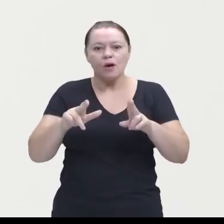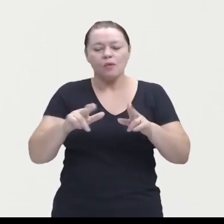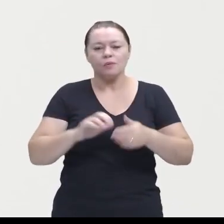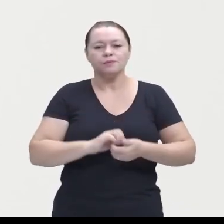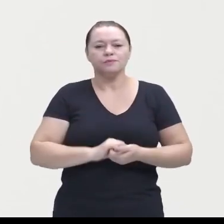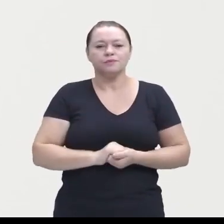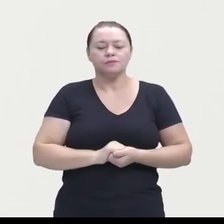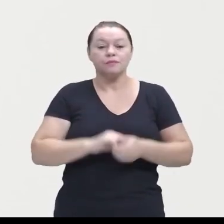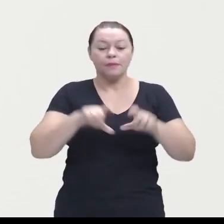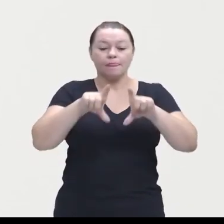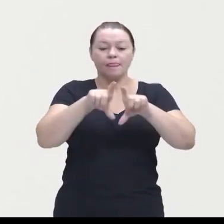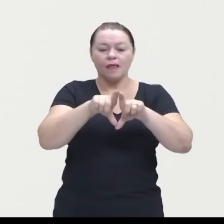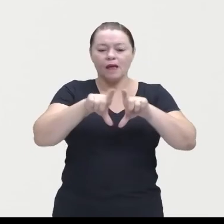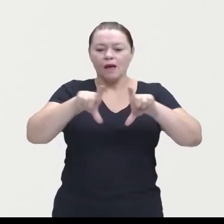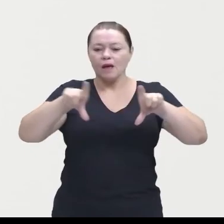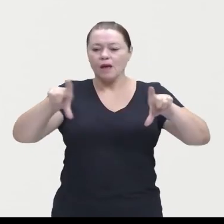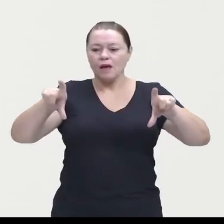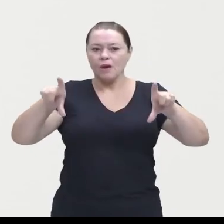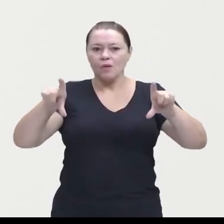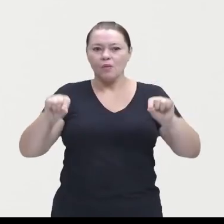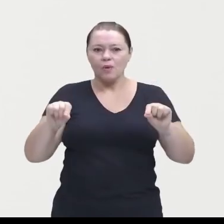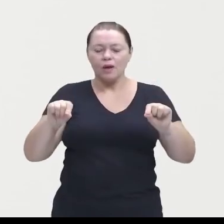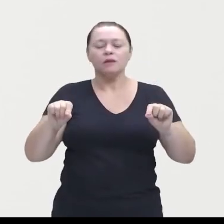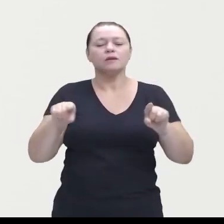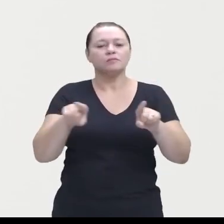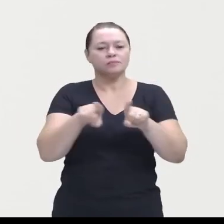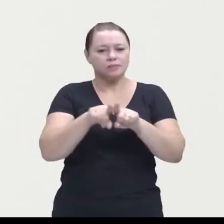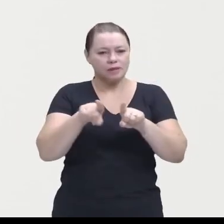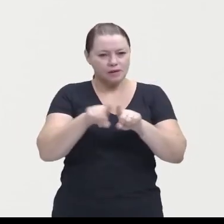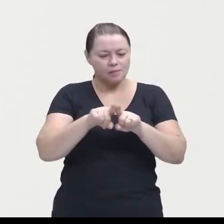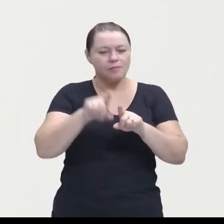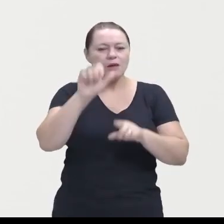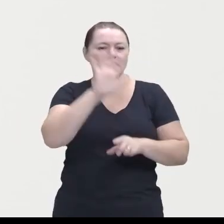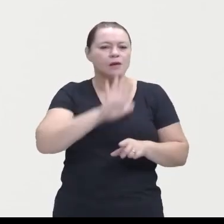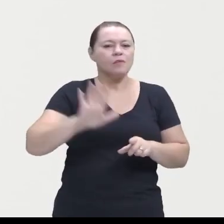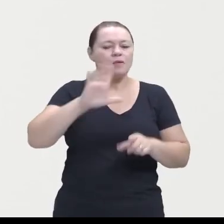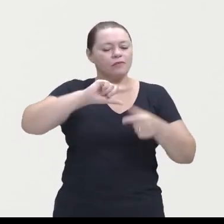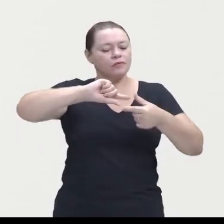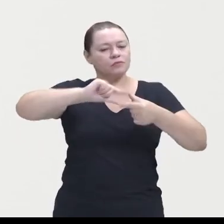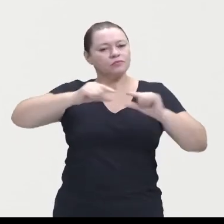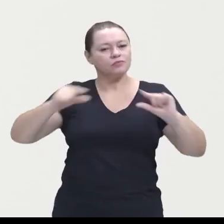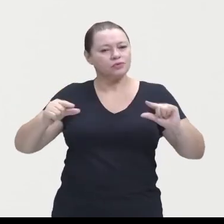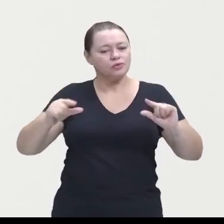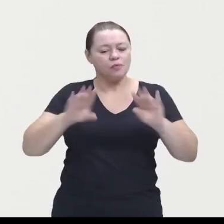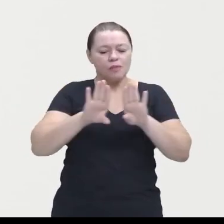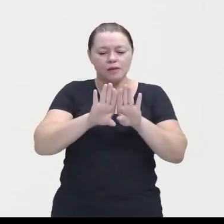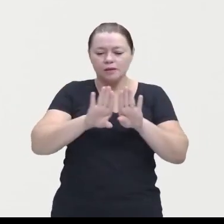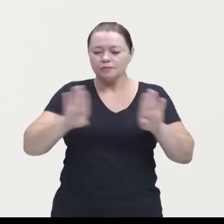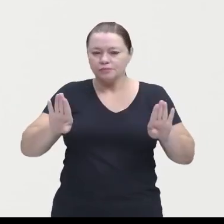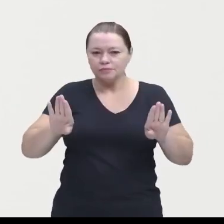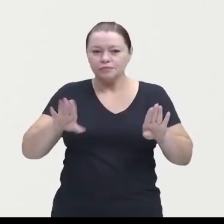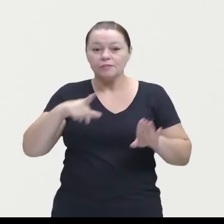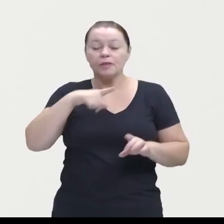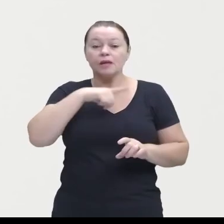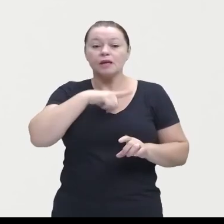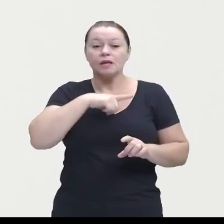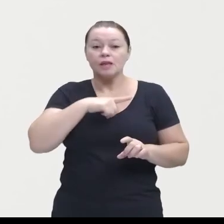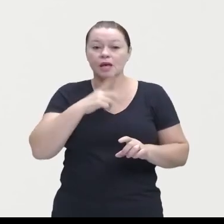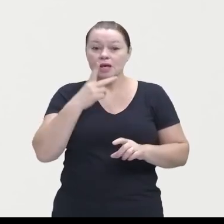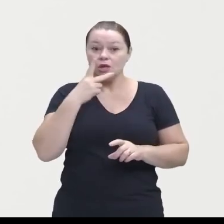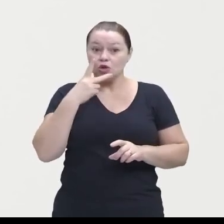O retângulo é uma figura geométrica plana que tem dois pares